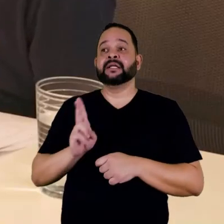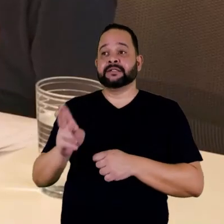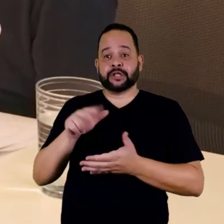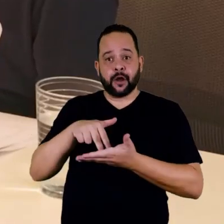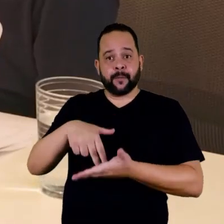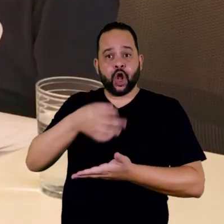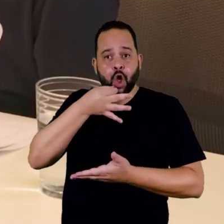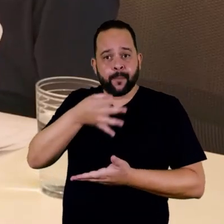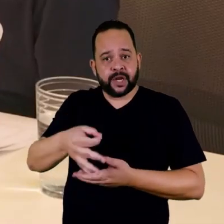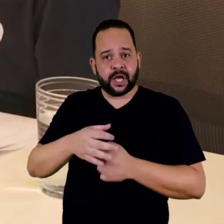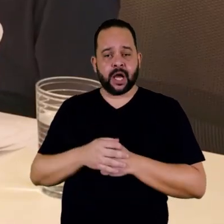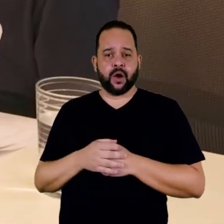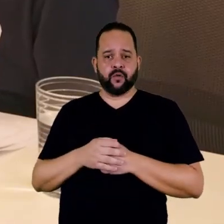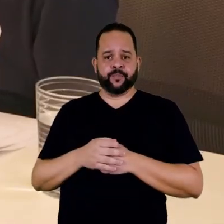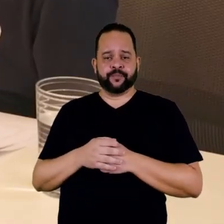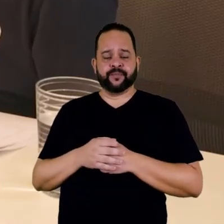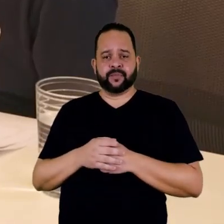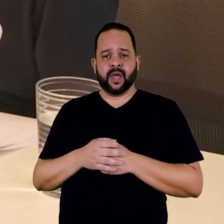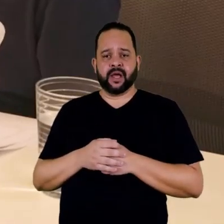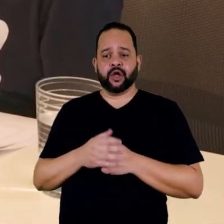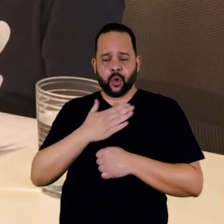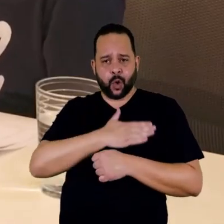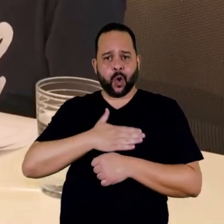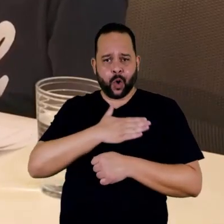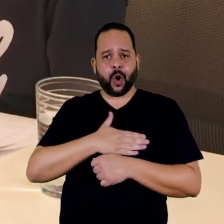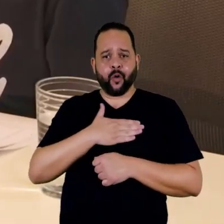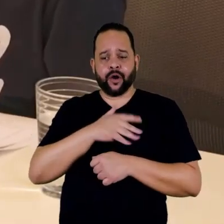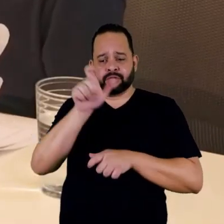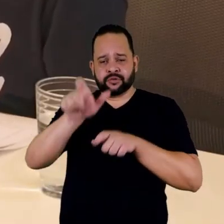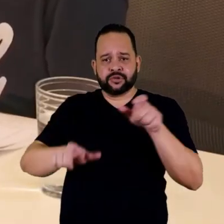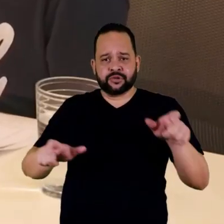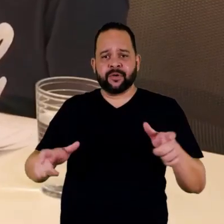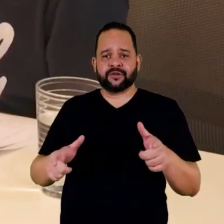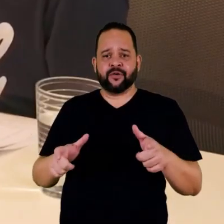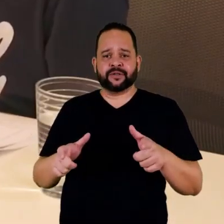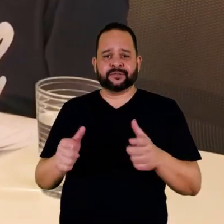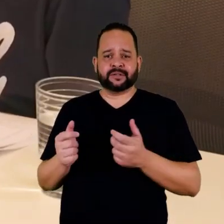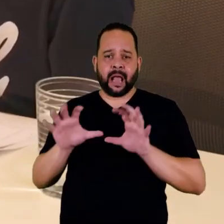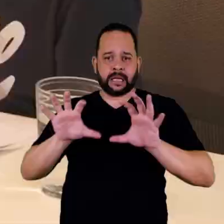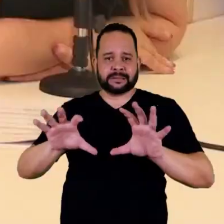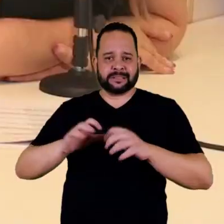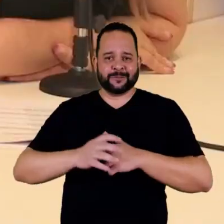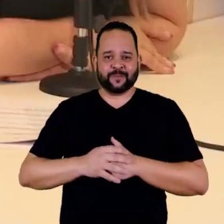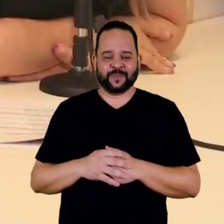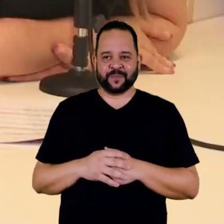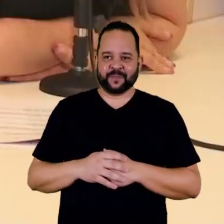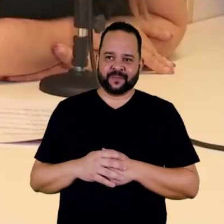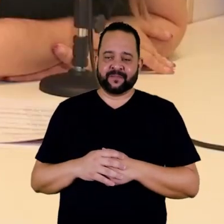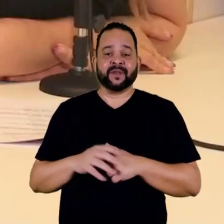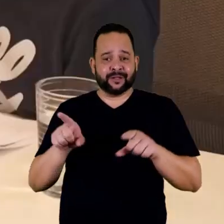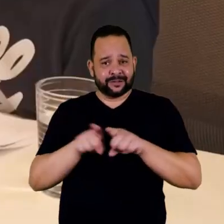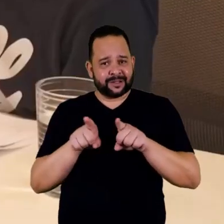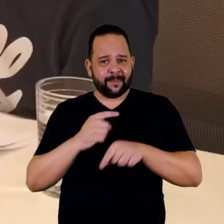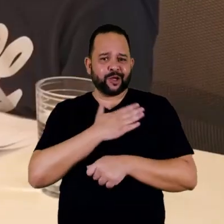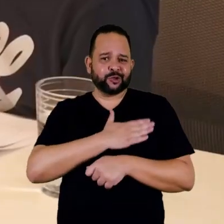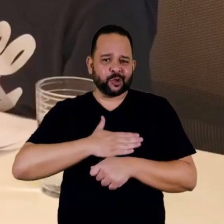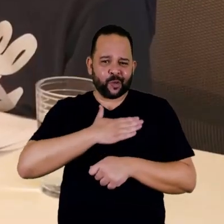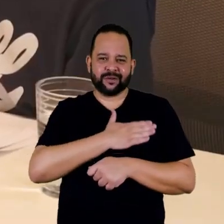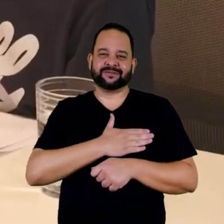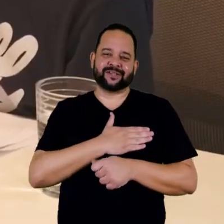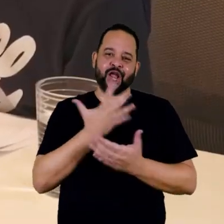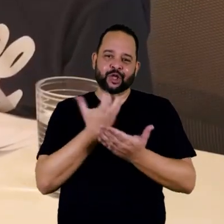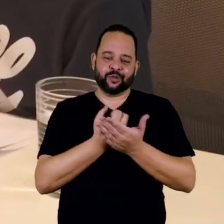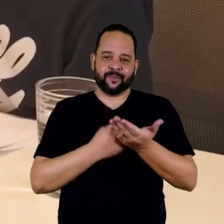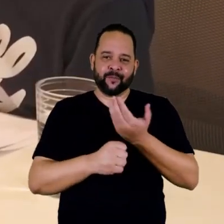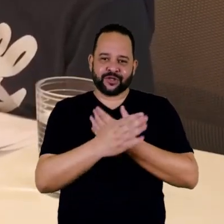opinião que apoia sempre a própria opinião gosto bastante das pessoas que fazem isso é eu também gostei muito do